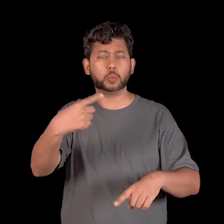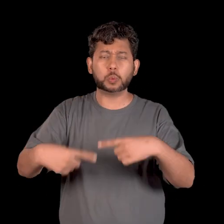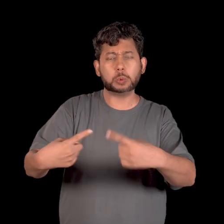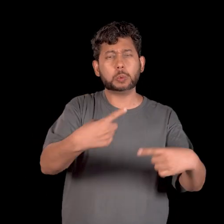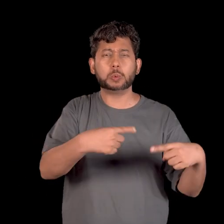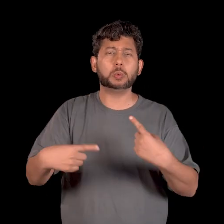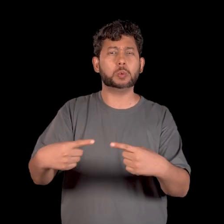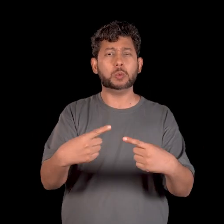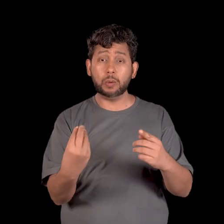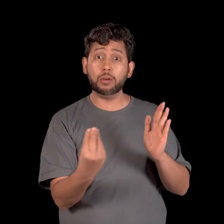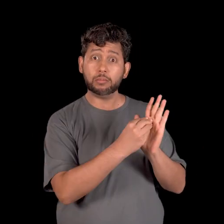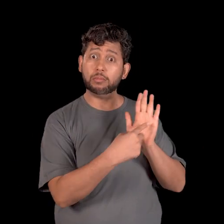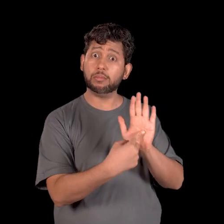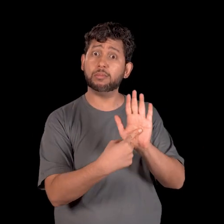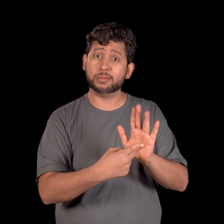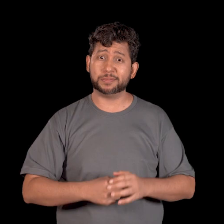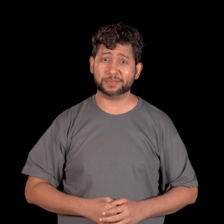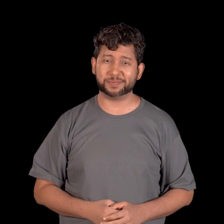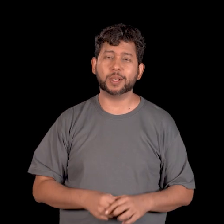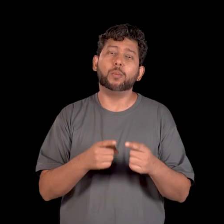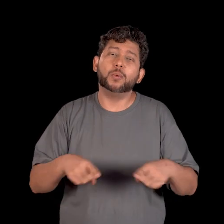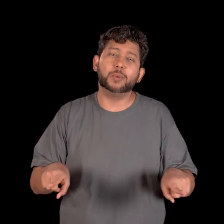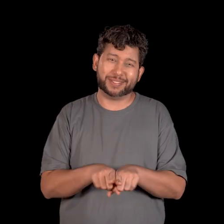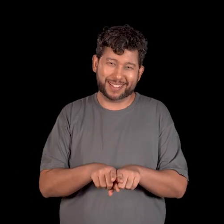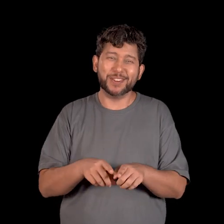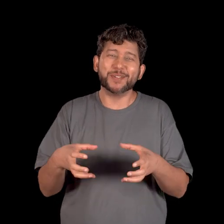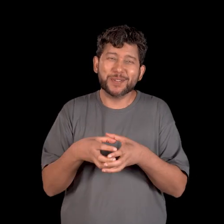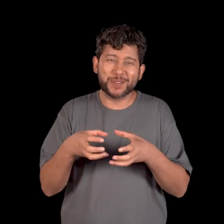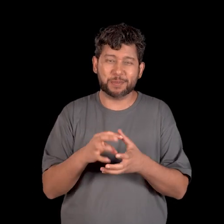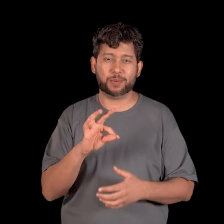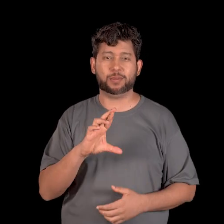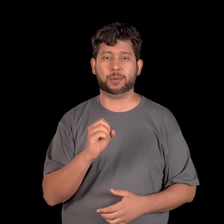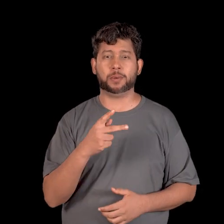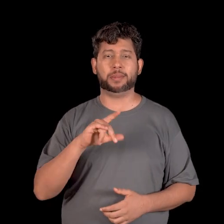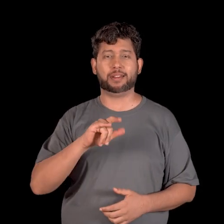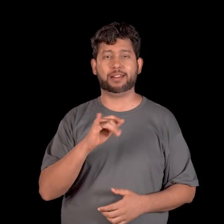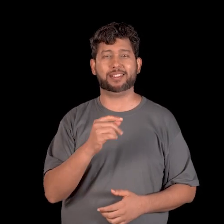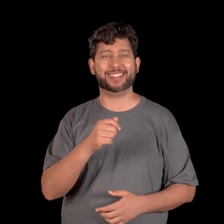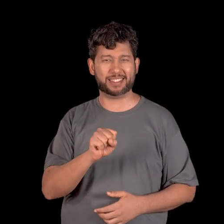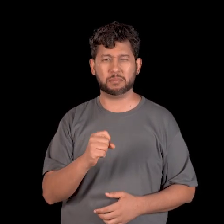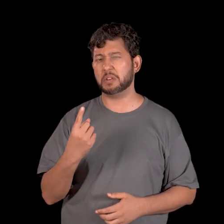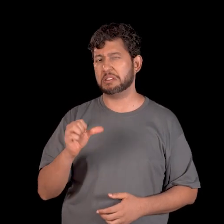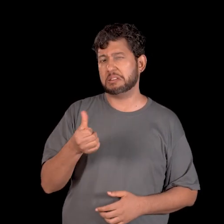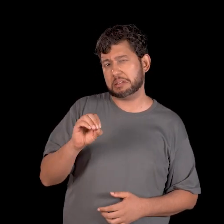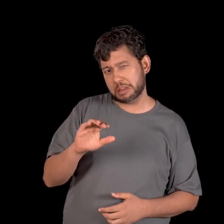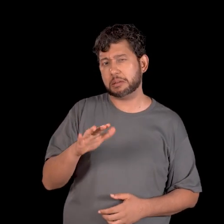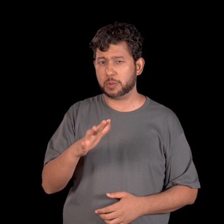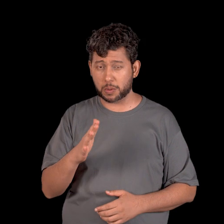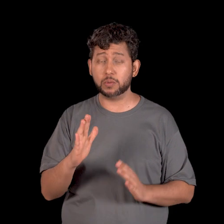que incluem constantemente as questões sociais nas suas obras. Na música, o tropicalismo no final da década